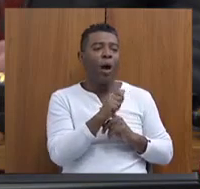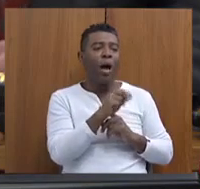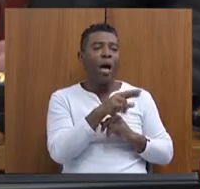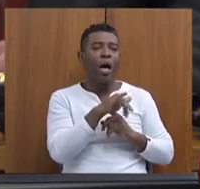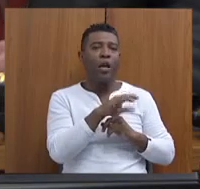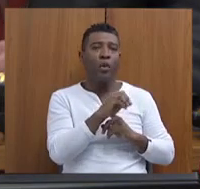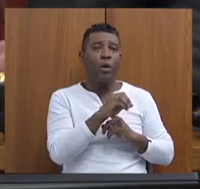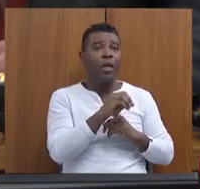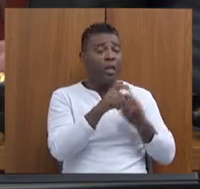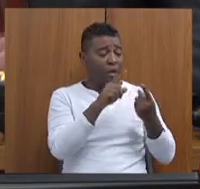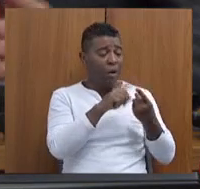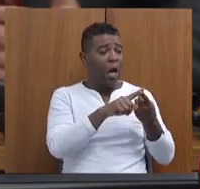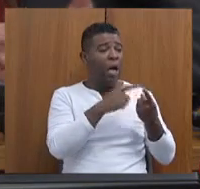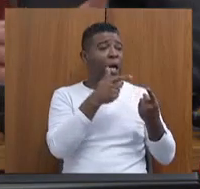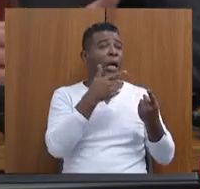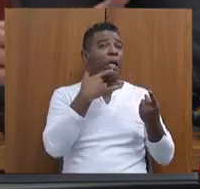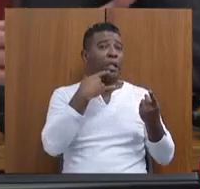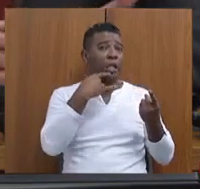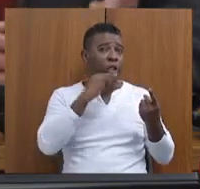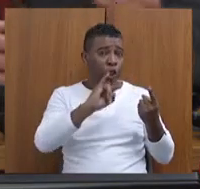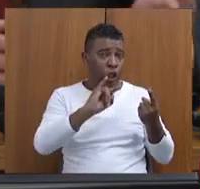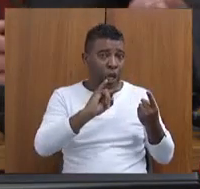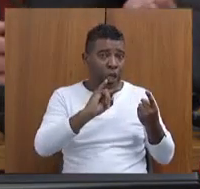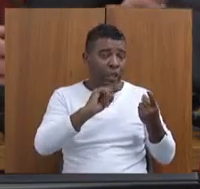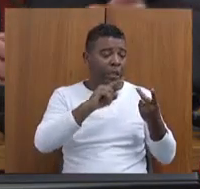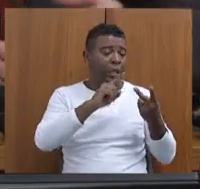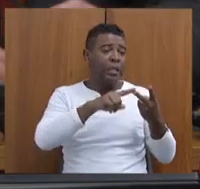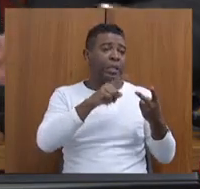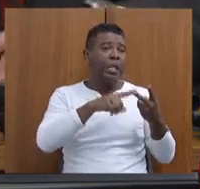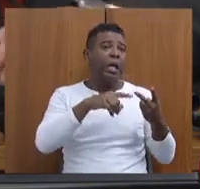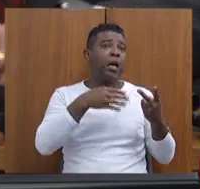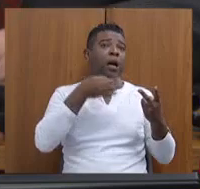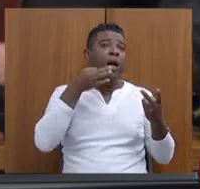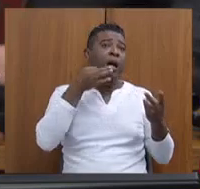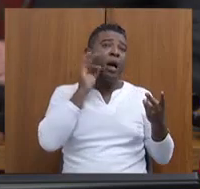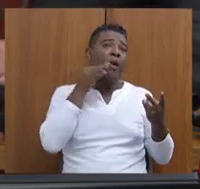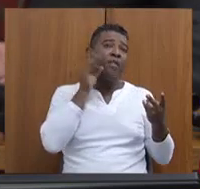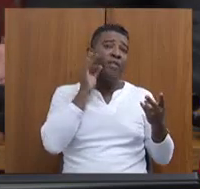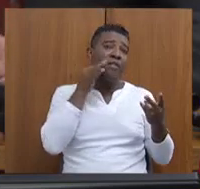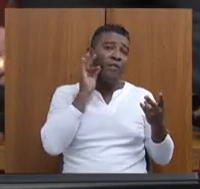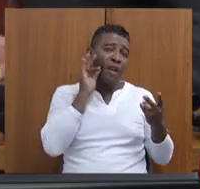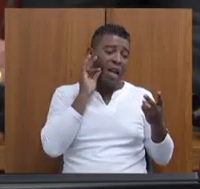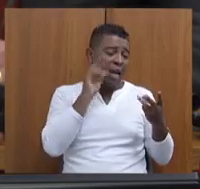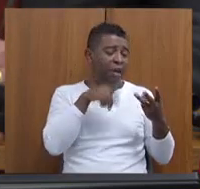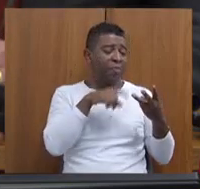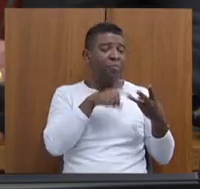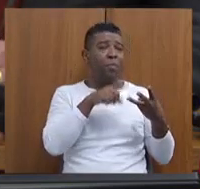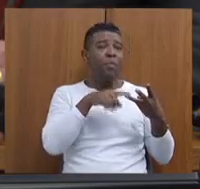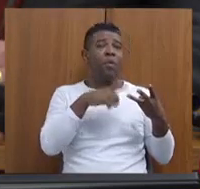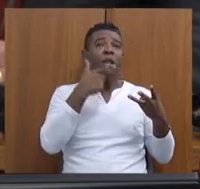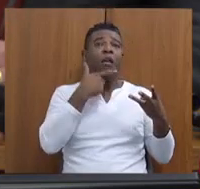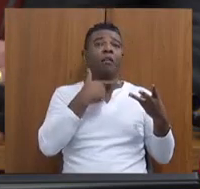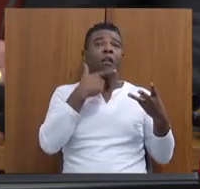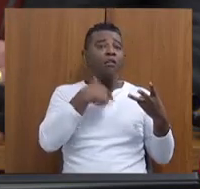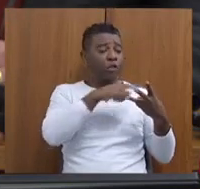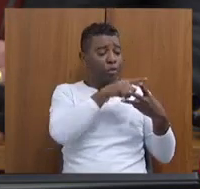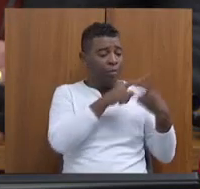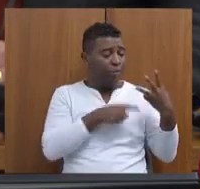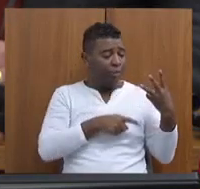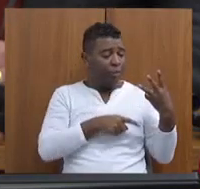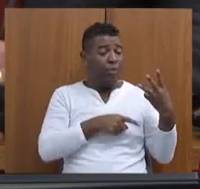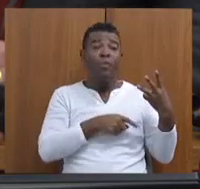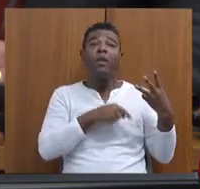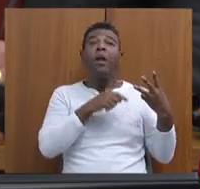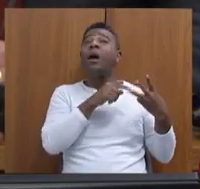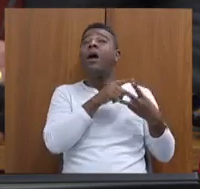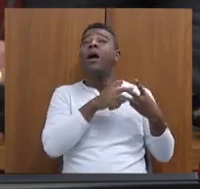café como queijo e esse e essas pesquisas que é amigo faz seria para os pequenos médio